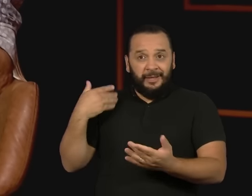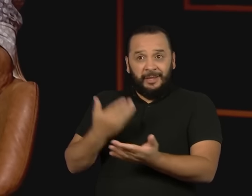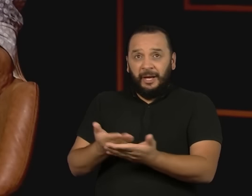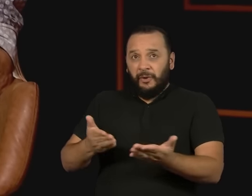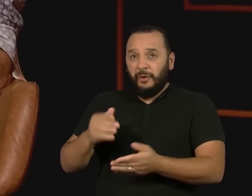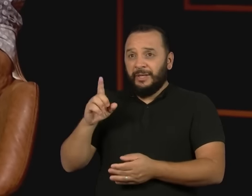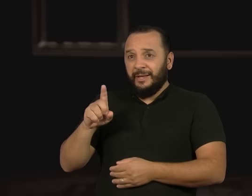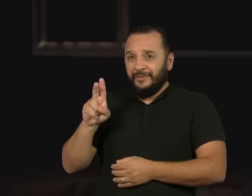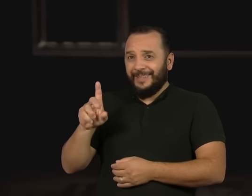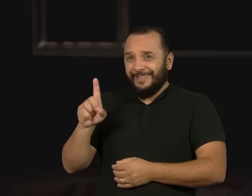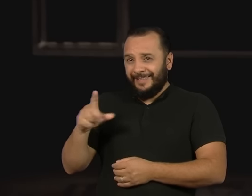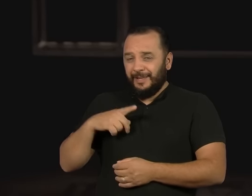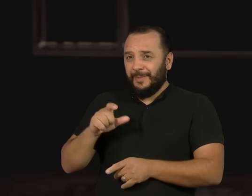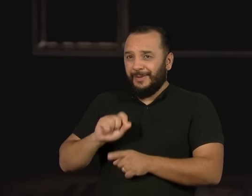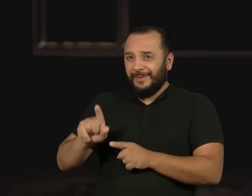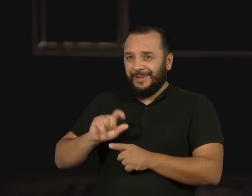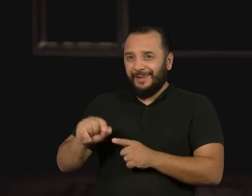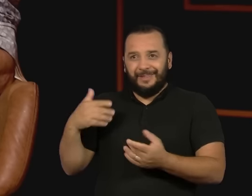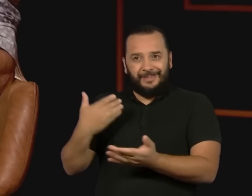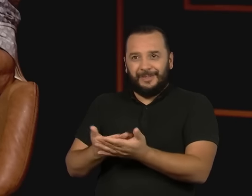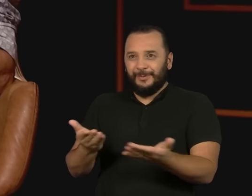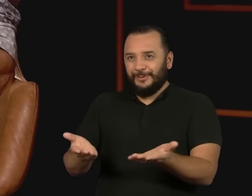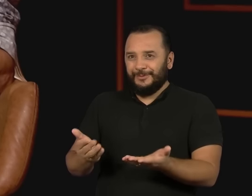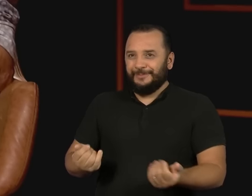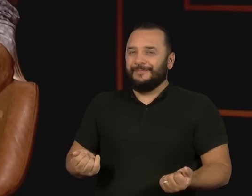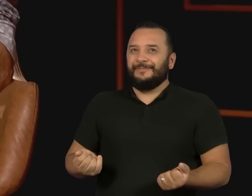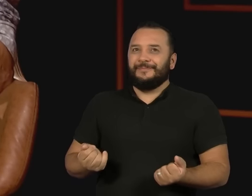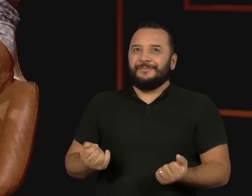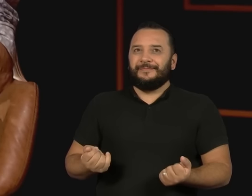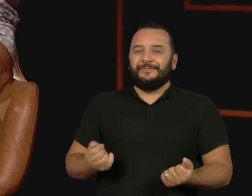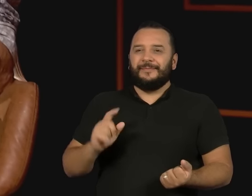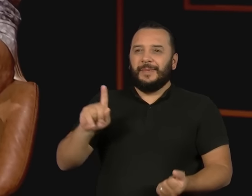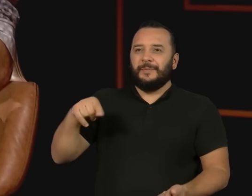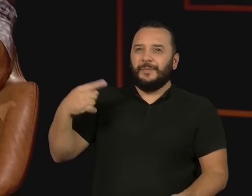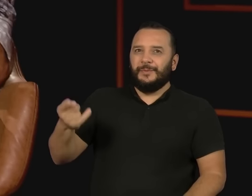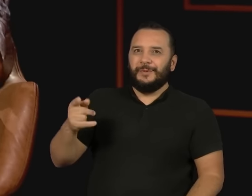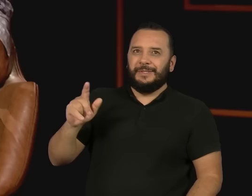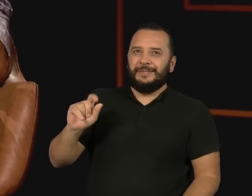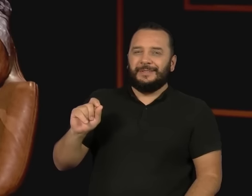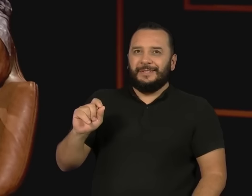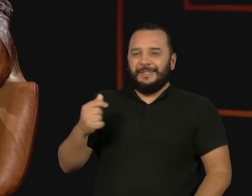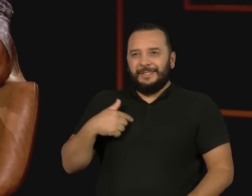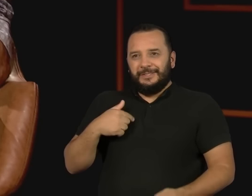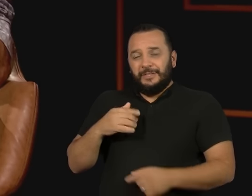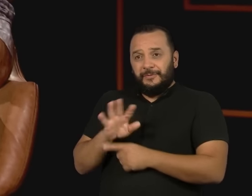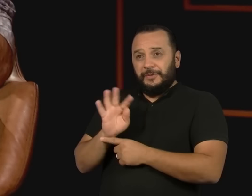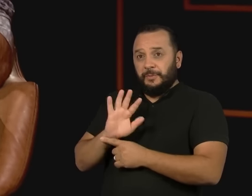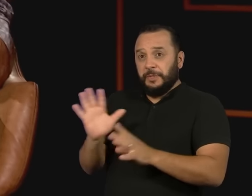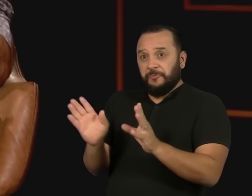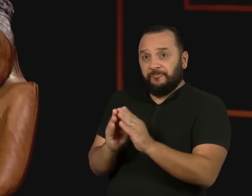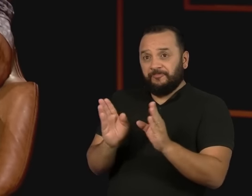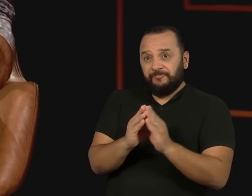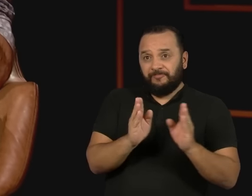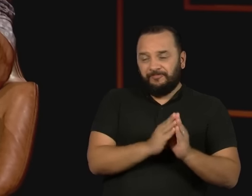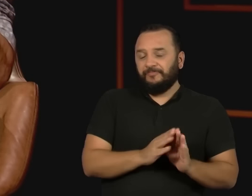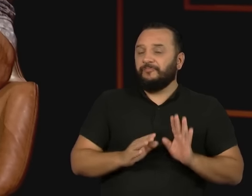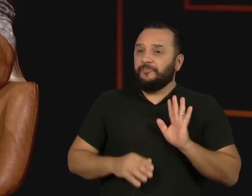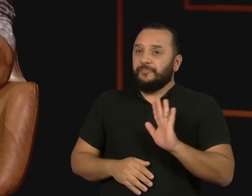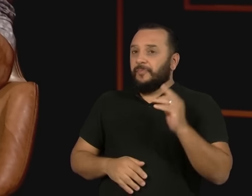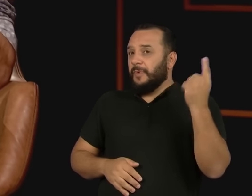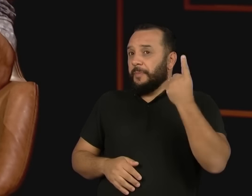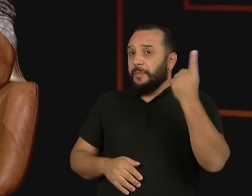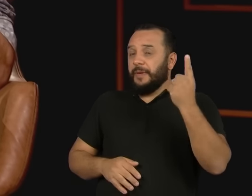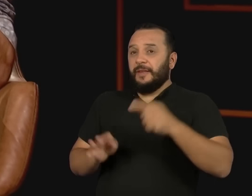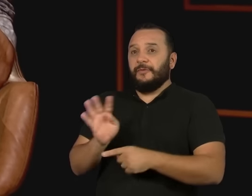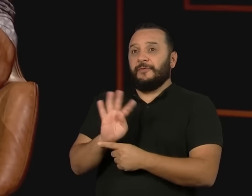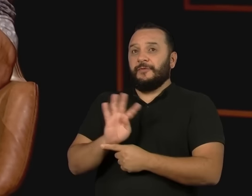DVDs para alugar e etc. Então, aí depois de fazer esses esquetes, aí ele falou, vamos fazer o primeiro